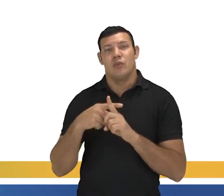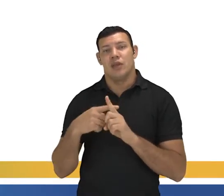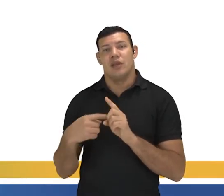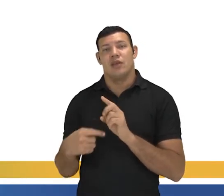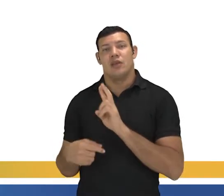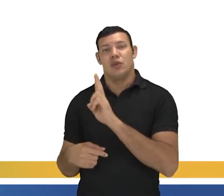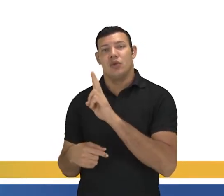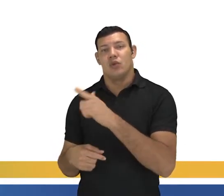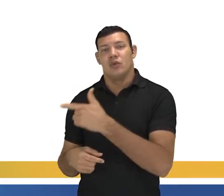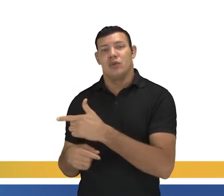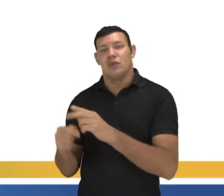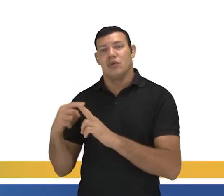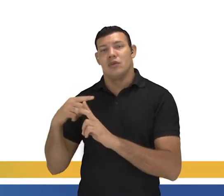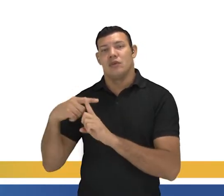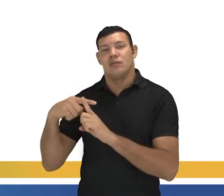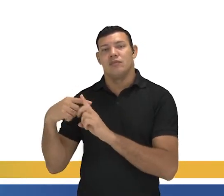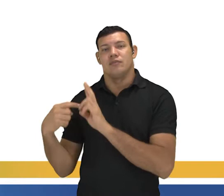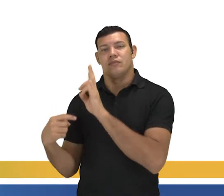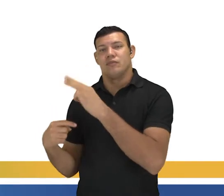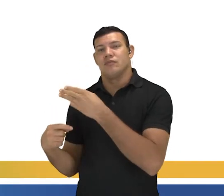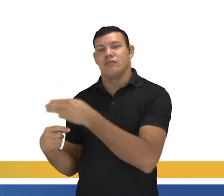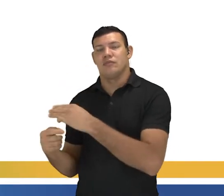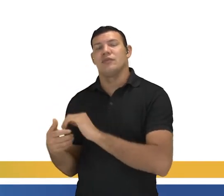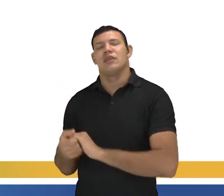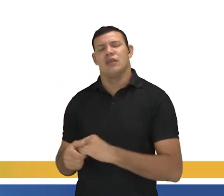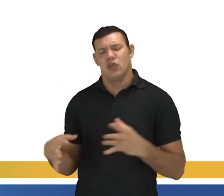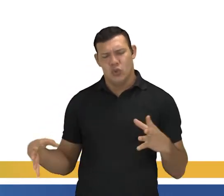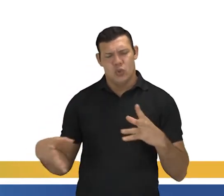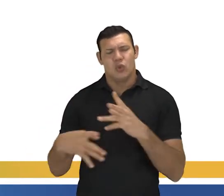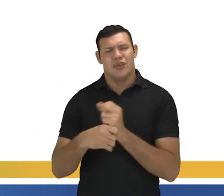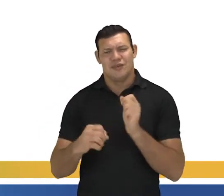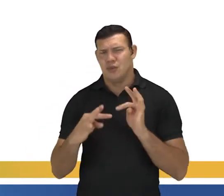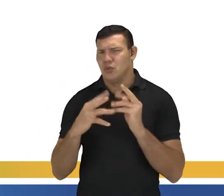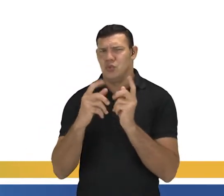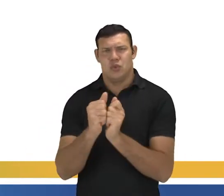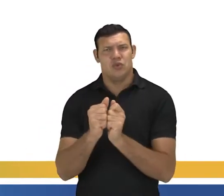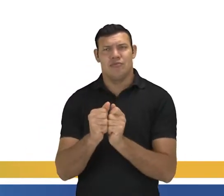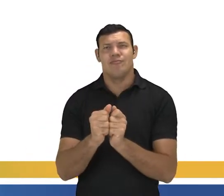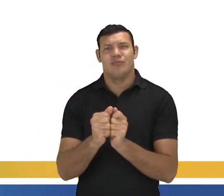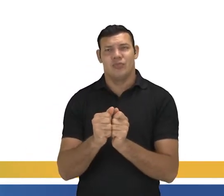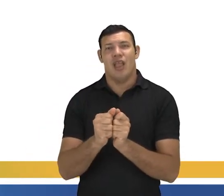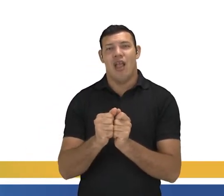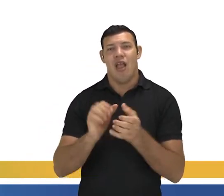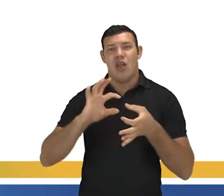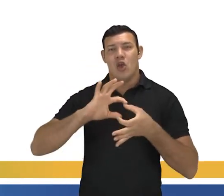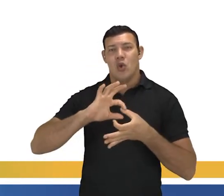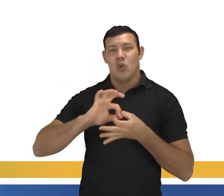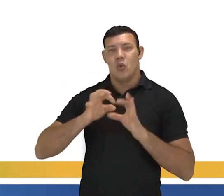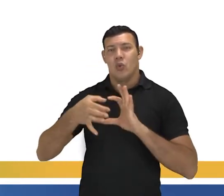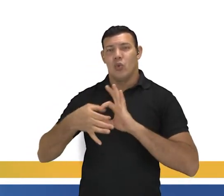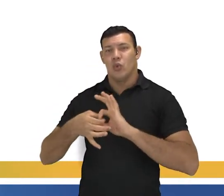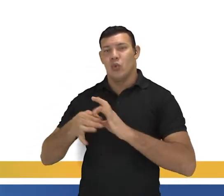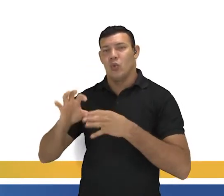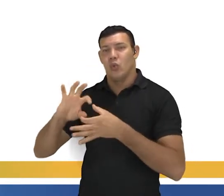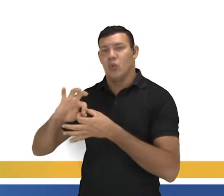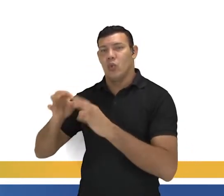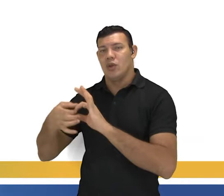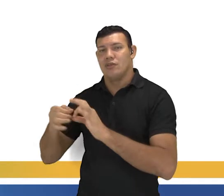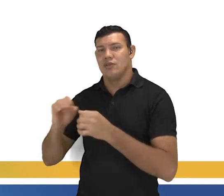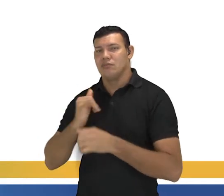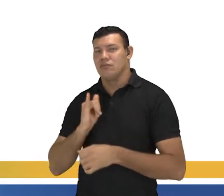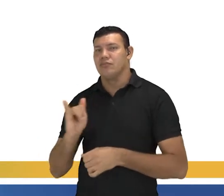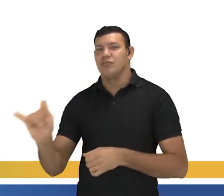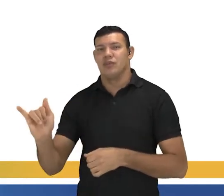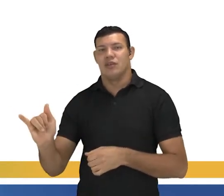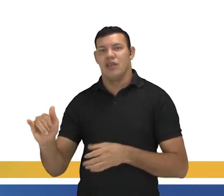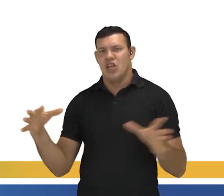Se tivesse mais resistores, vocês continuariam a soma também. Já a corrente elétrica, olha o detalhe, vocês